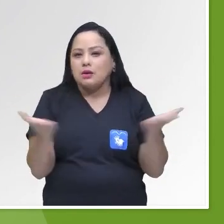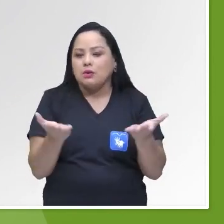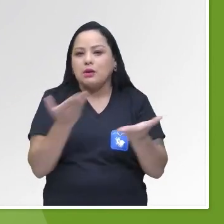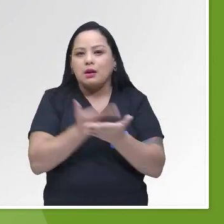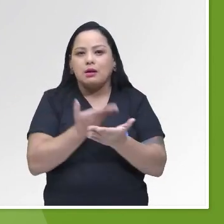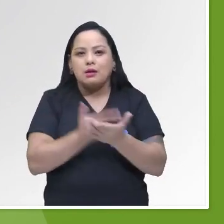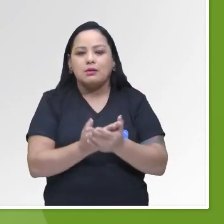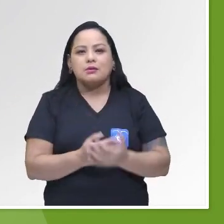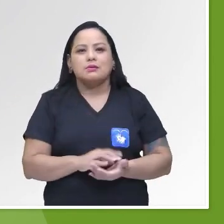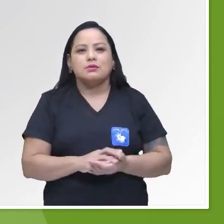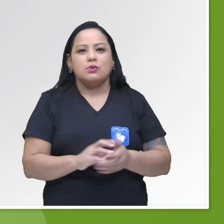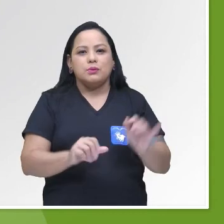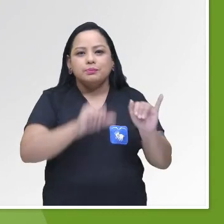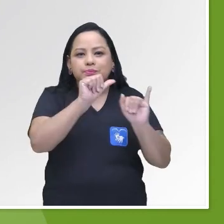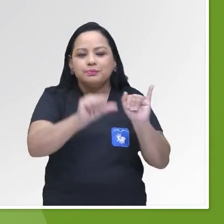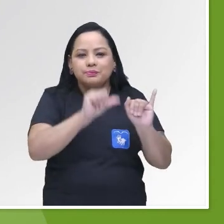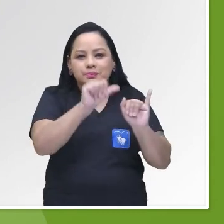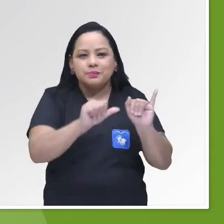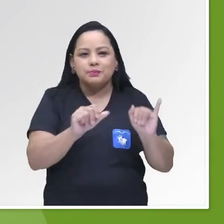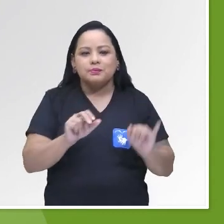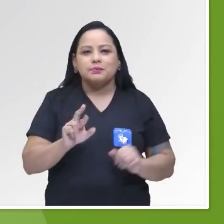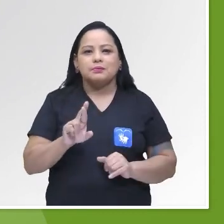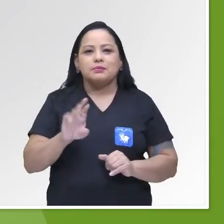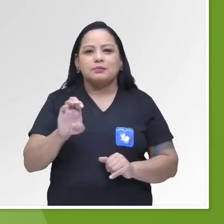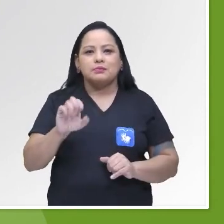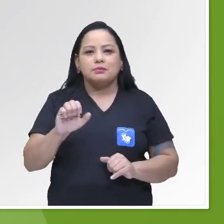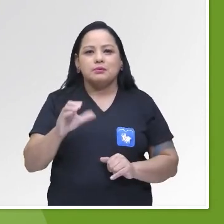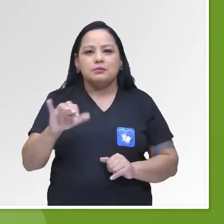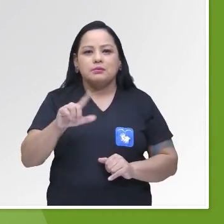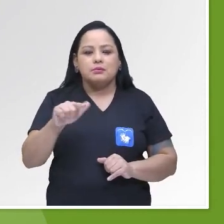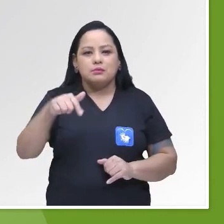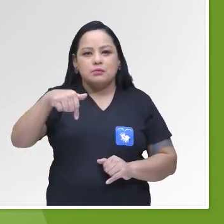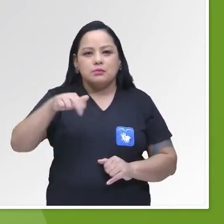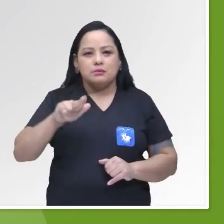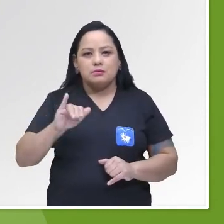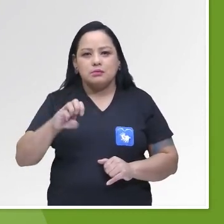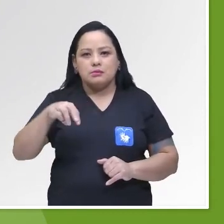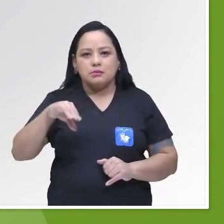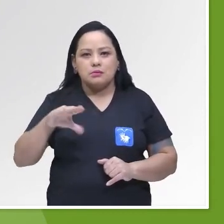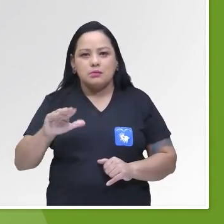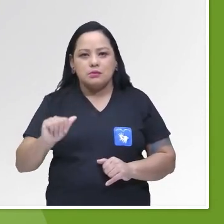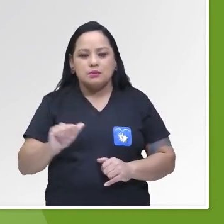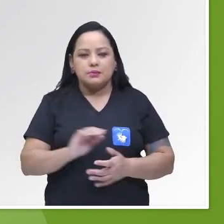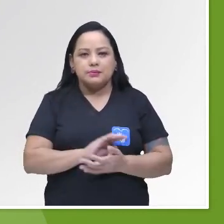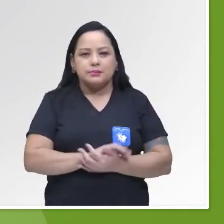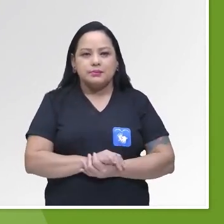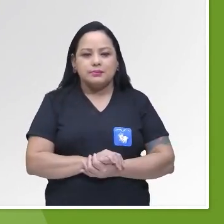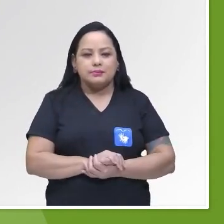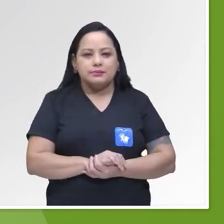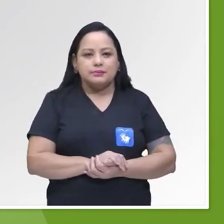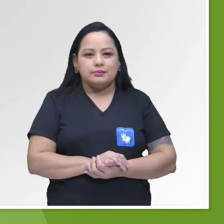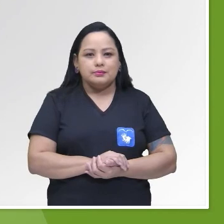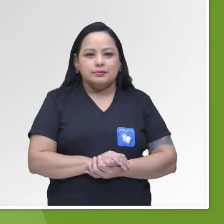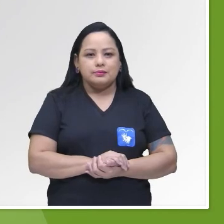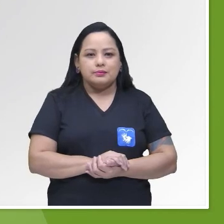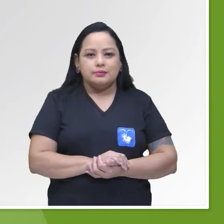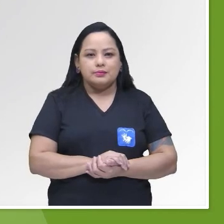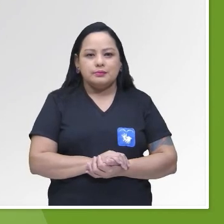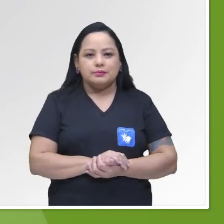foi reação química. Olha, reação química. A